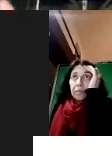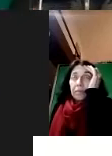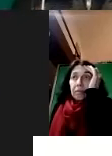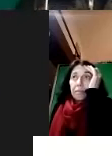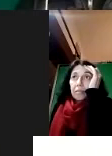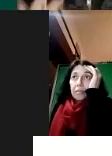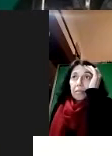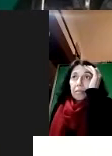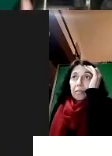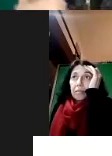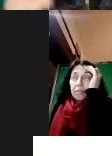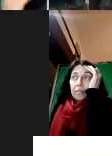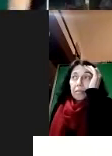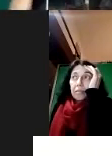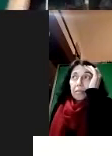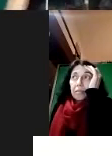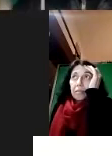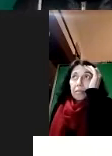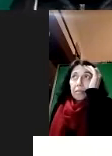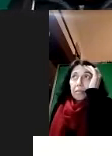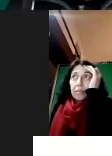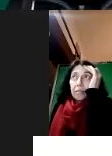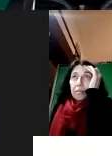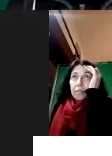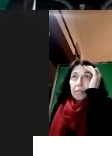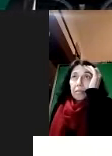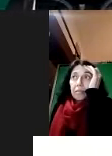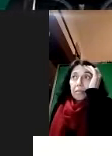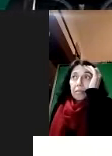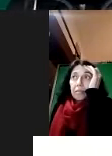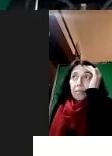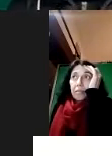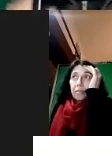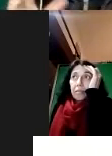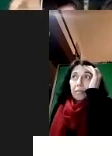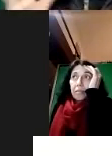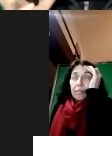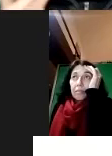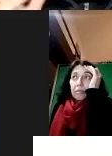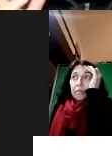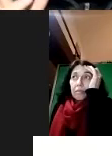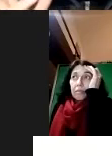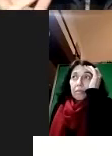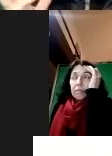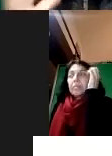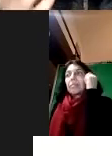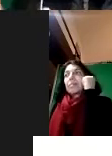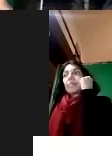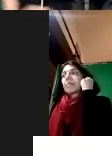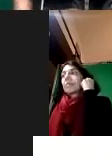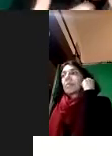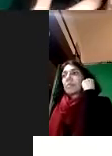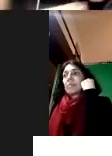revelasse de dia, só quando estamos muito, muito perto do gradeamento é que nós conseguimos